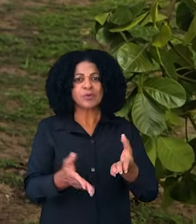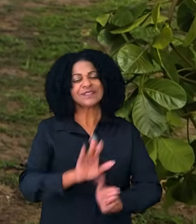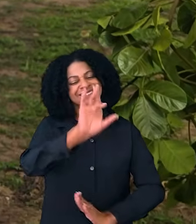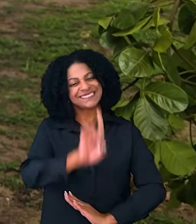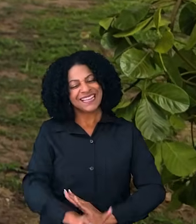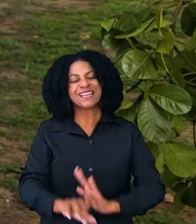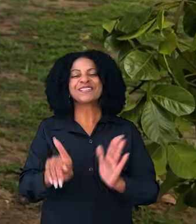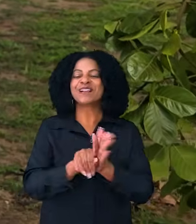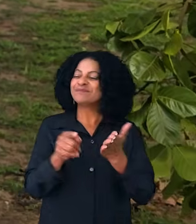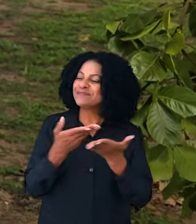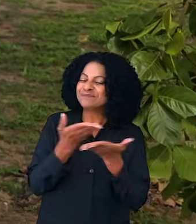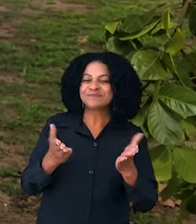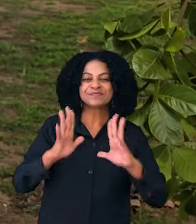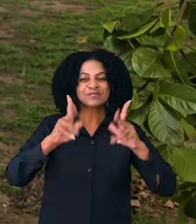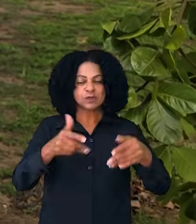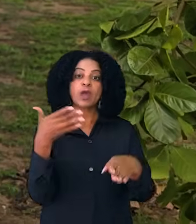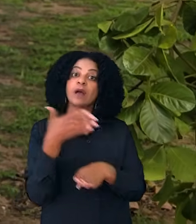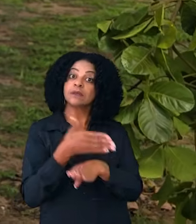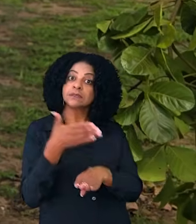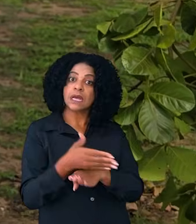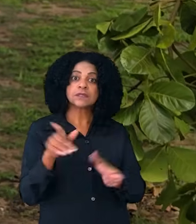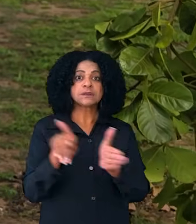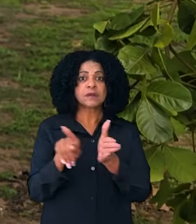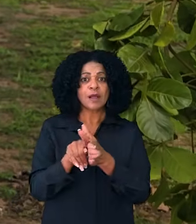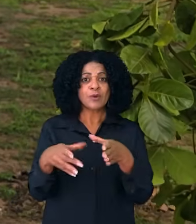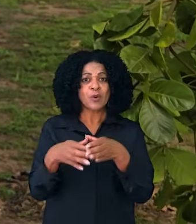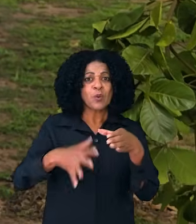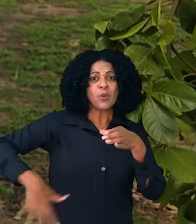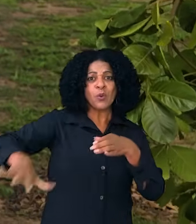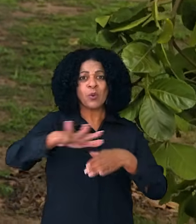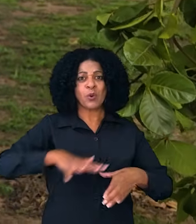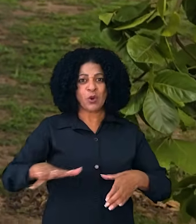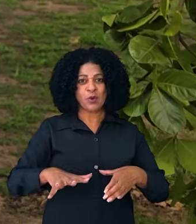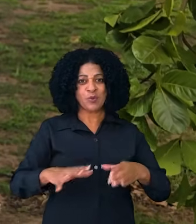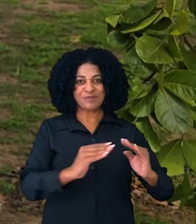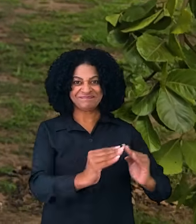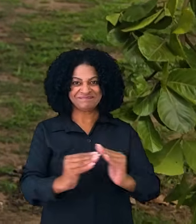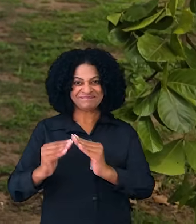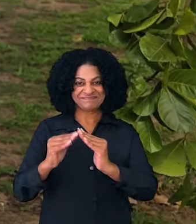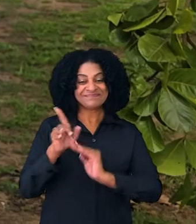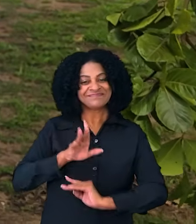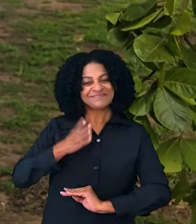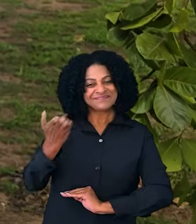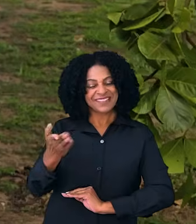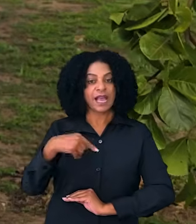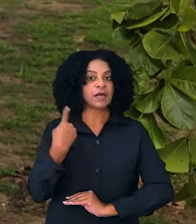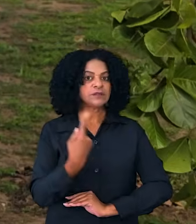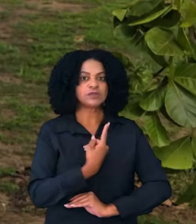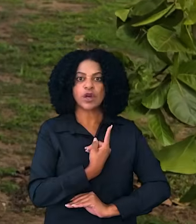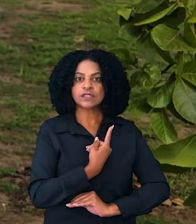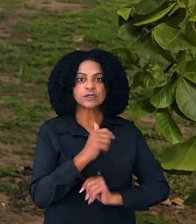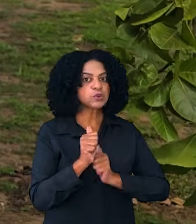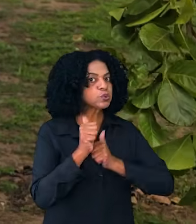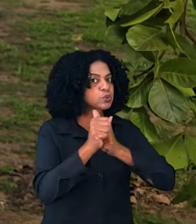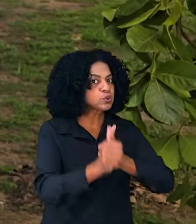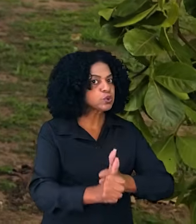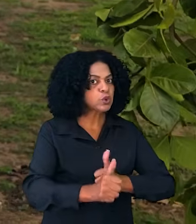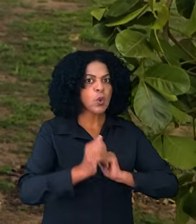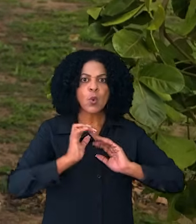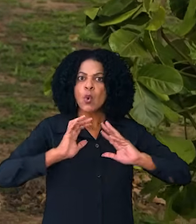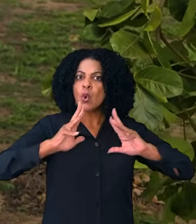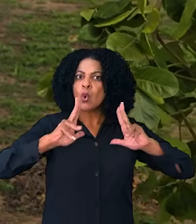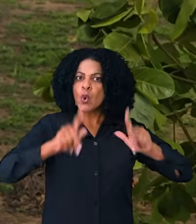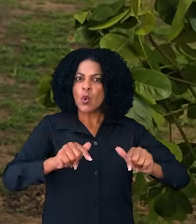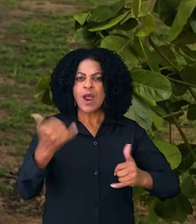direitos e levar esse acesso à cidadania aqui à comunidade dessa região. Nós acompanharemos todas as iniciativas